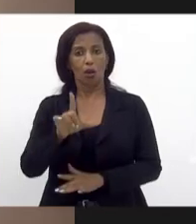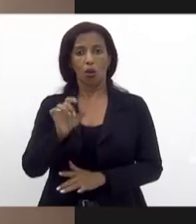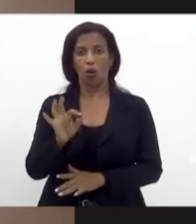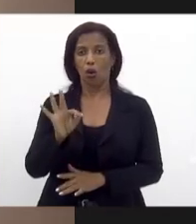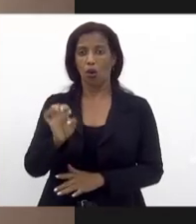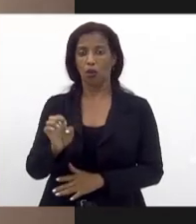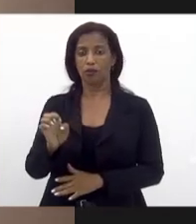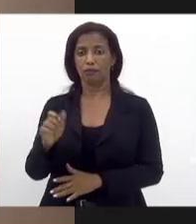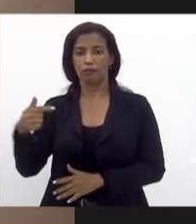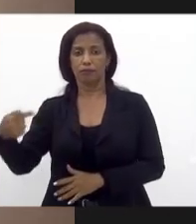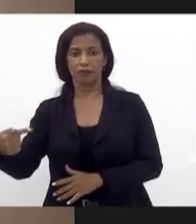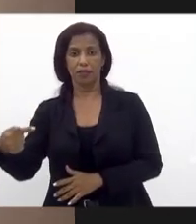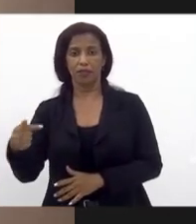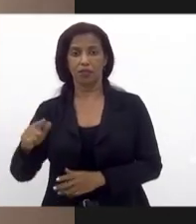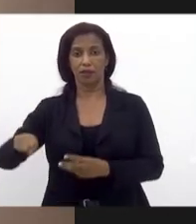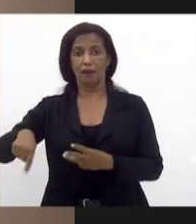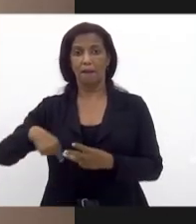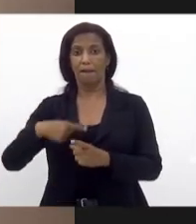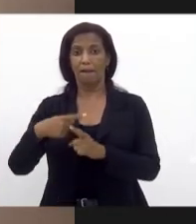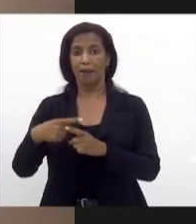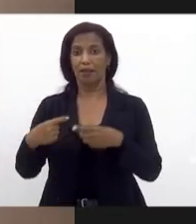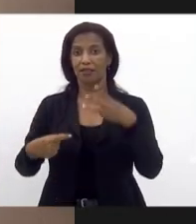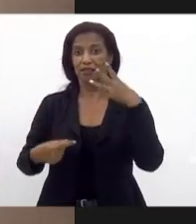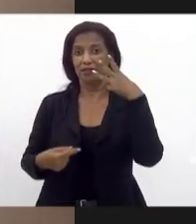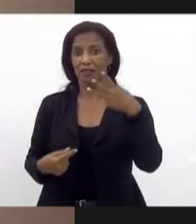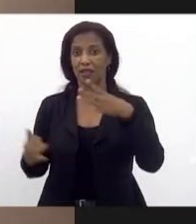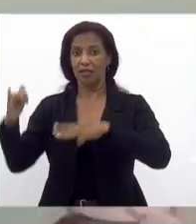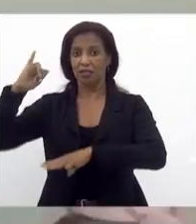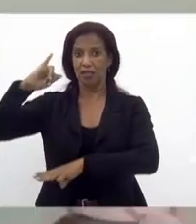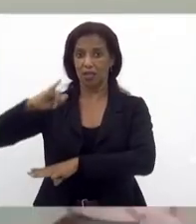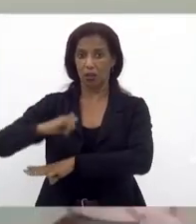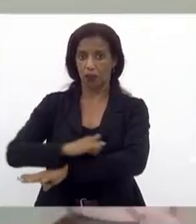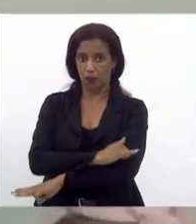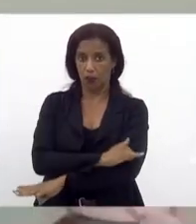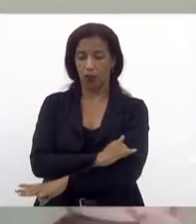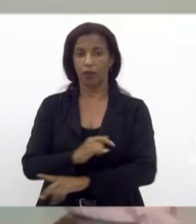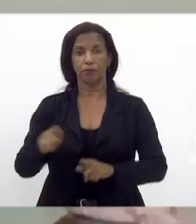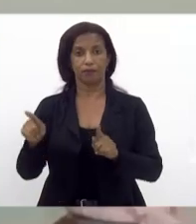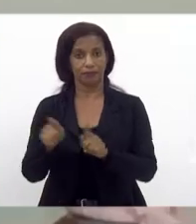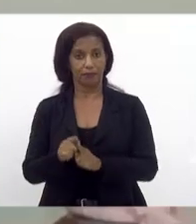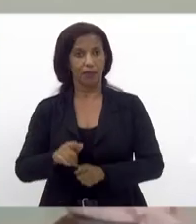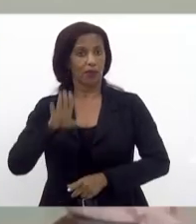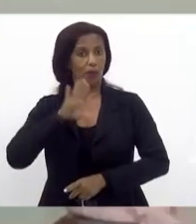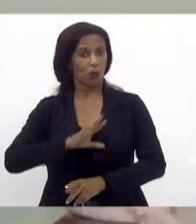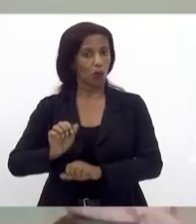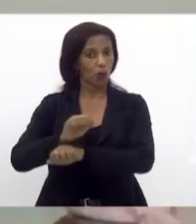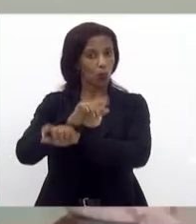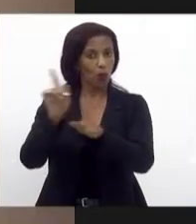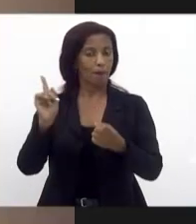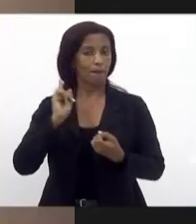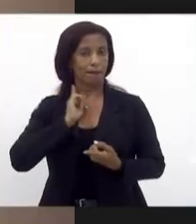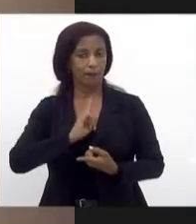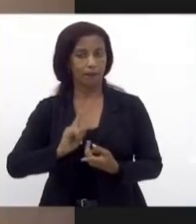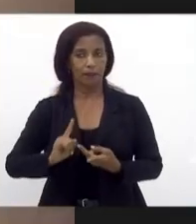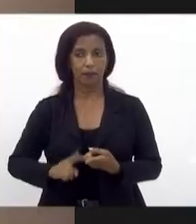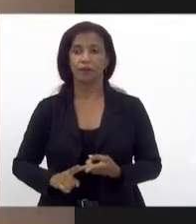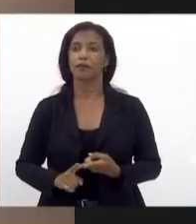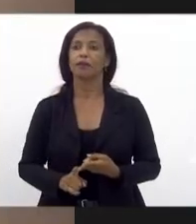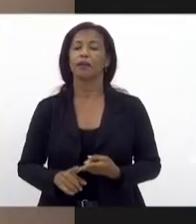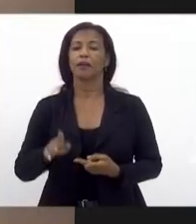7 inclui outros 3 aeroportos jimbas, para dizer assim, em português claro, de Minas Gerais,